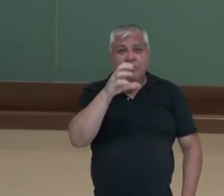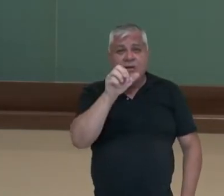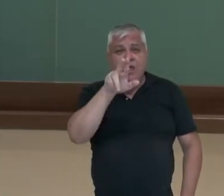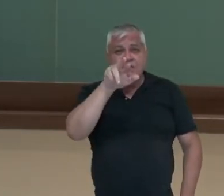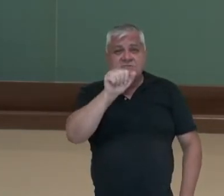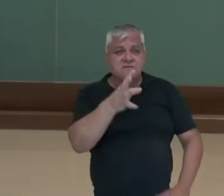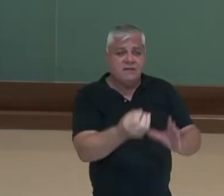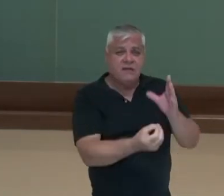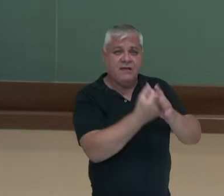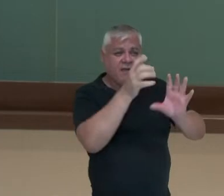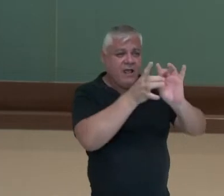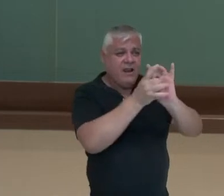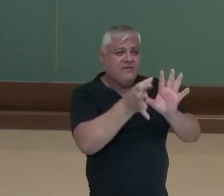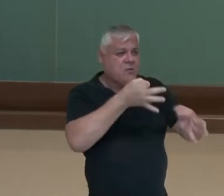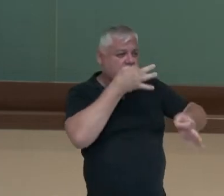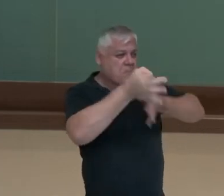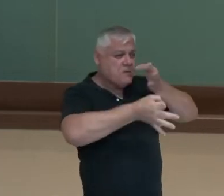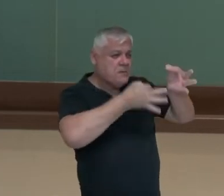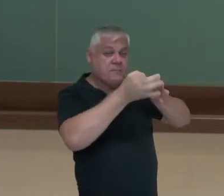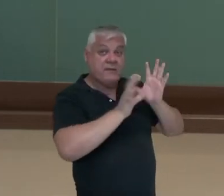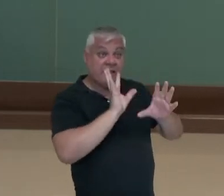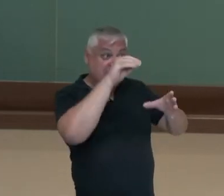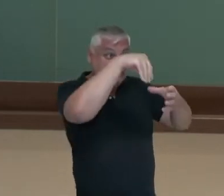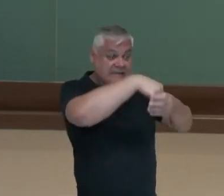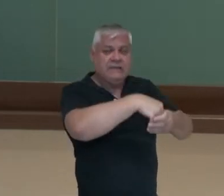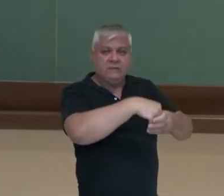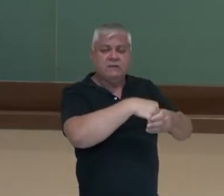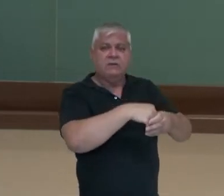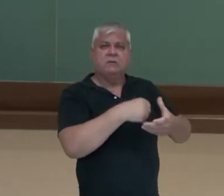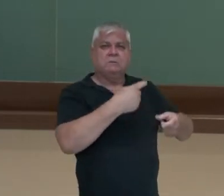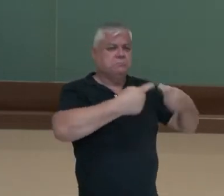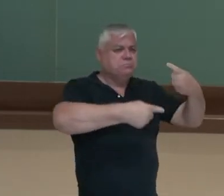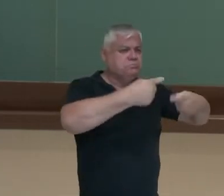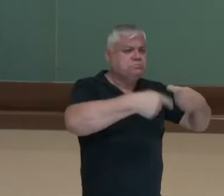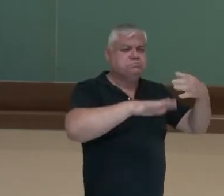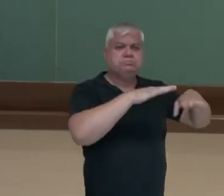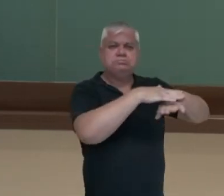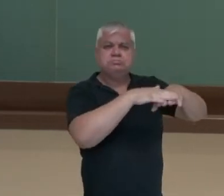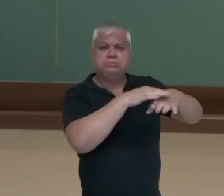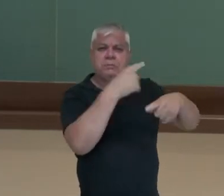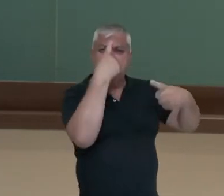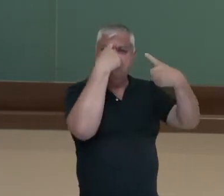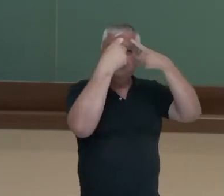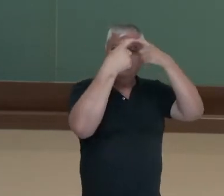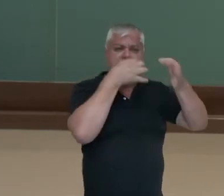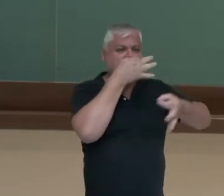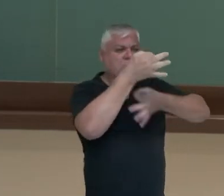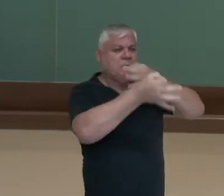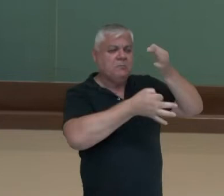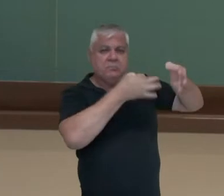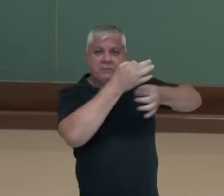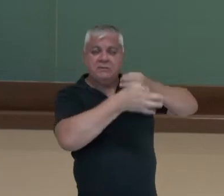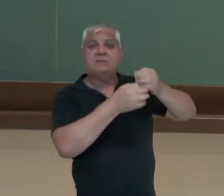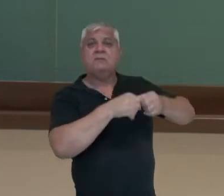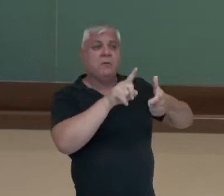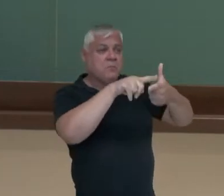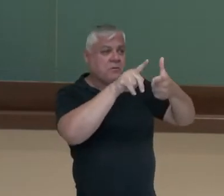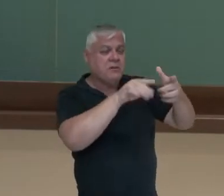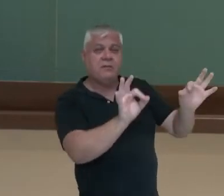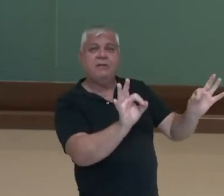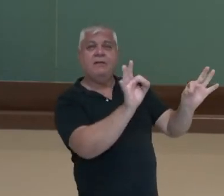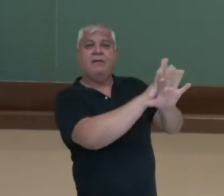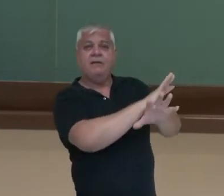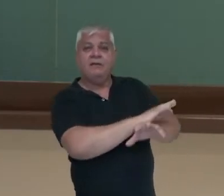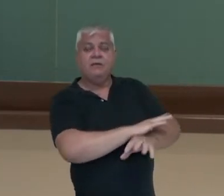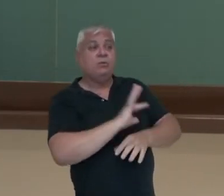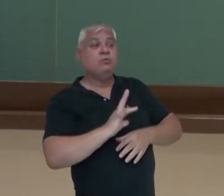gente sabe que dentro da democracia há o debate de ideias e as soluções são tomadas de maneira